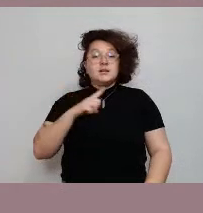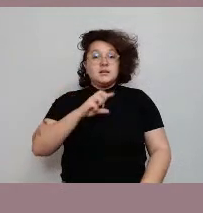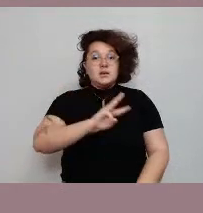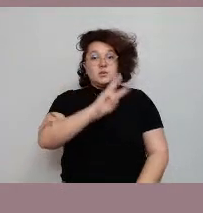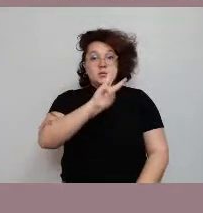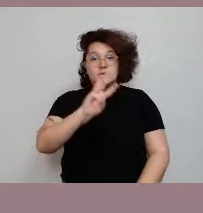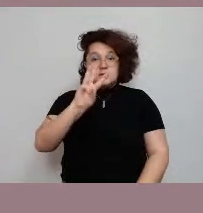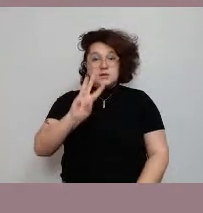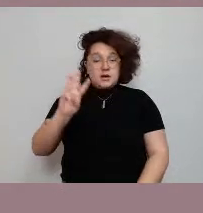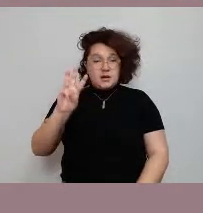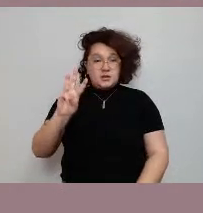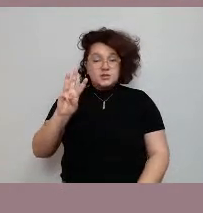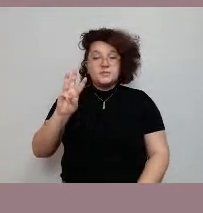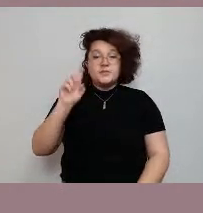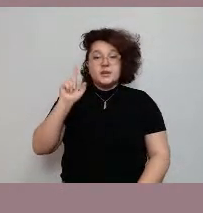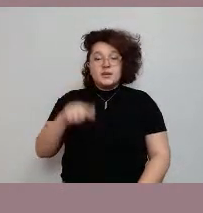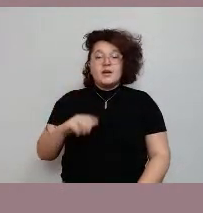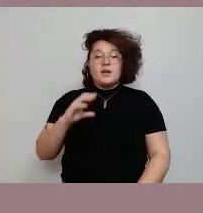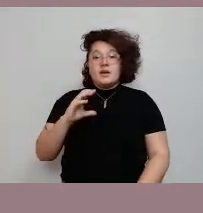que é assim,